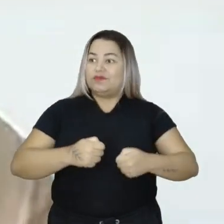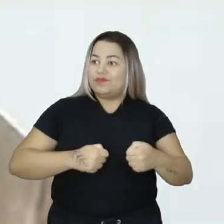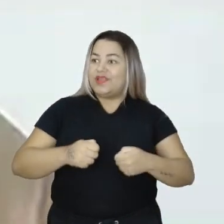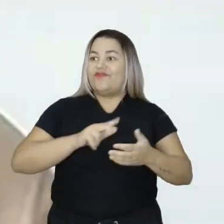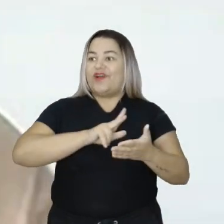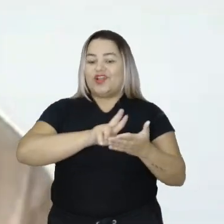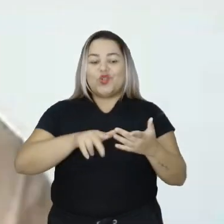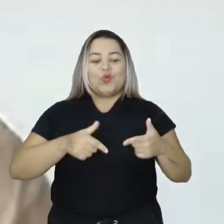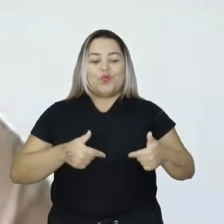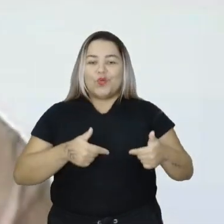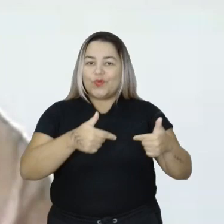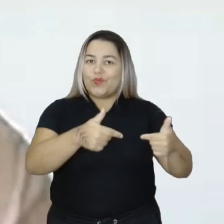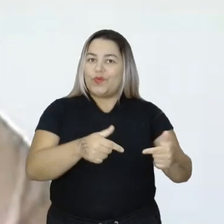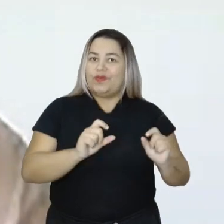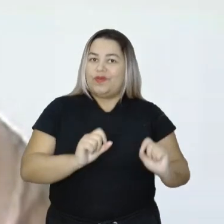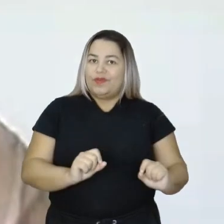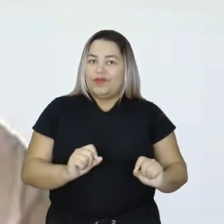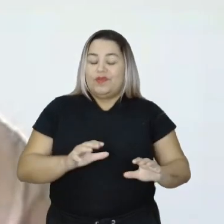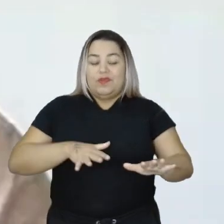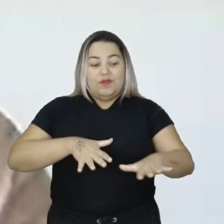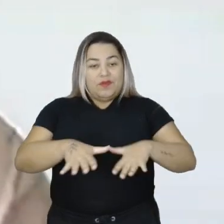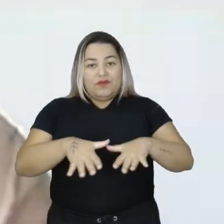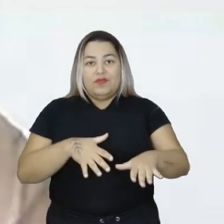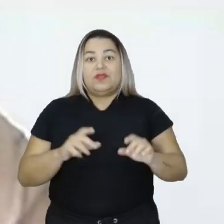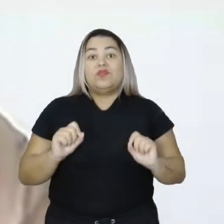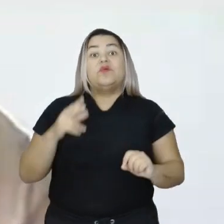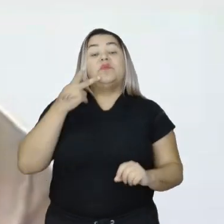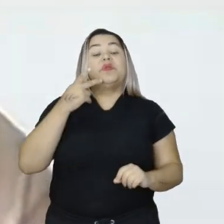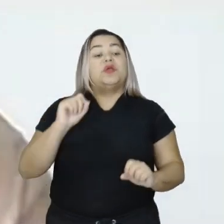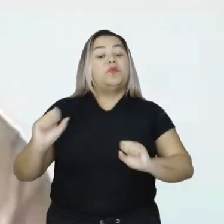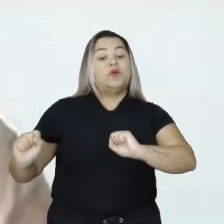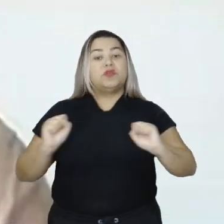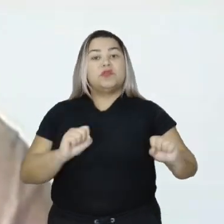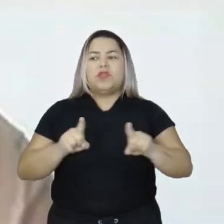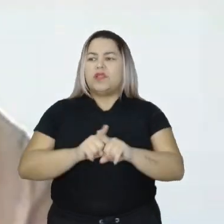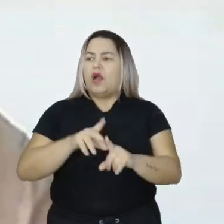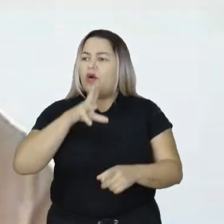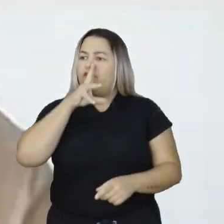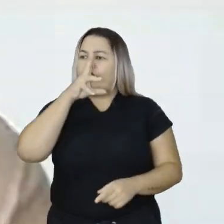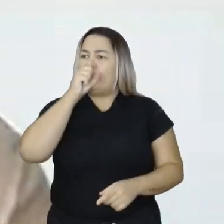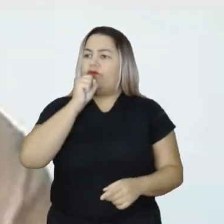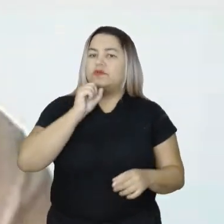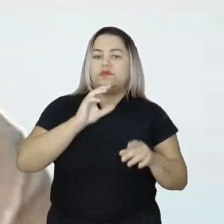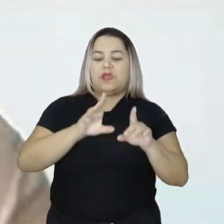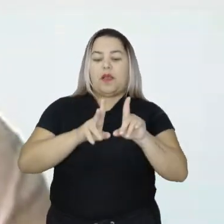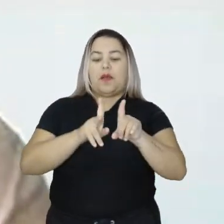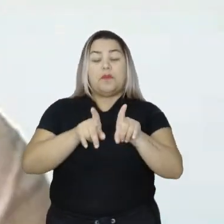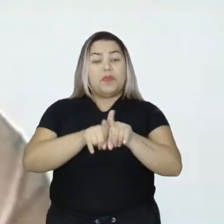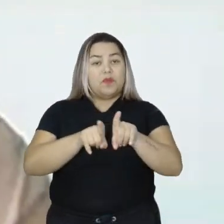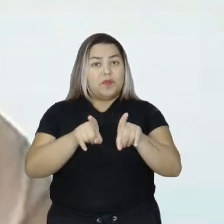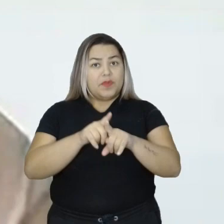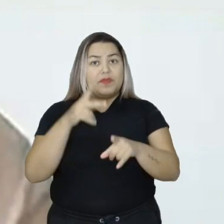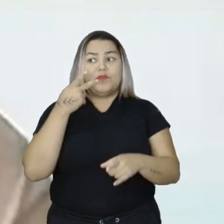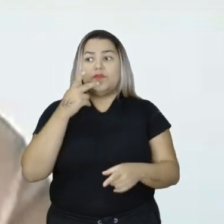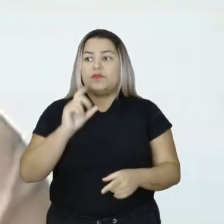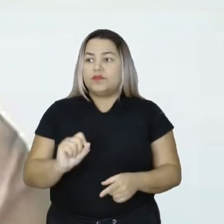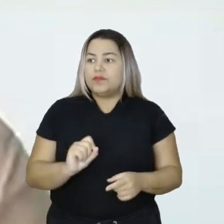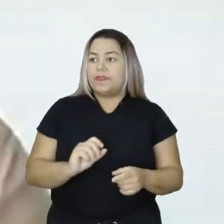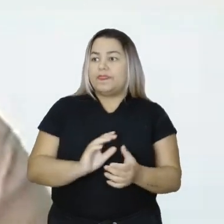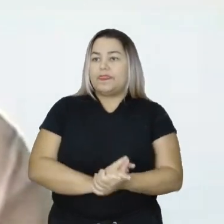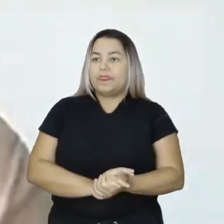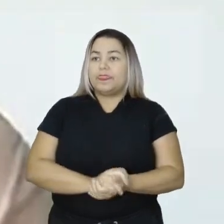várias lutas, dos vários movimentos, para que a gente possa somar força para fazer esse liame,